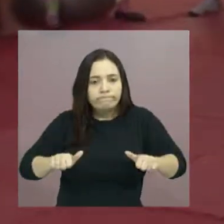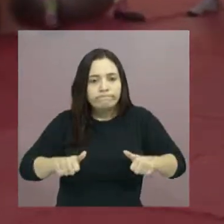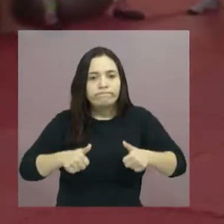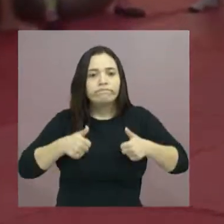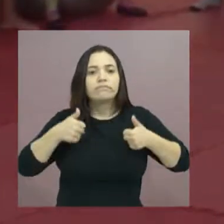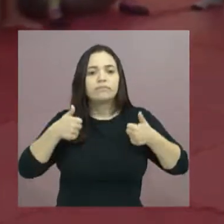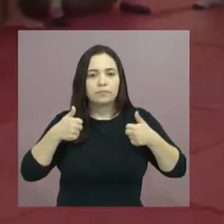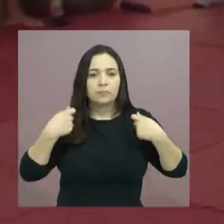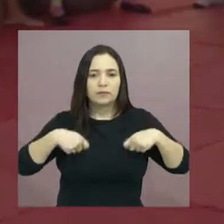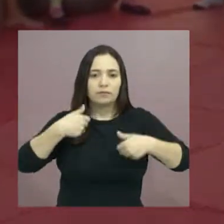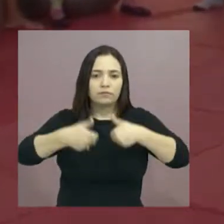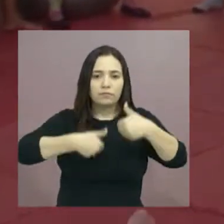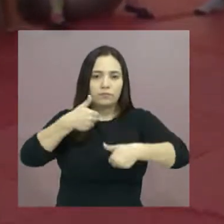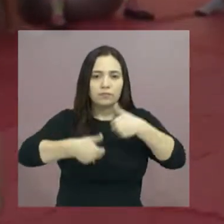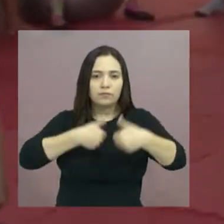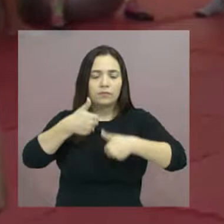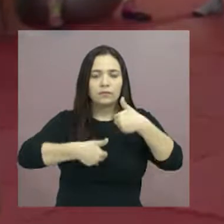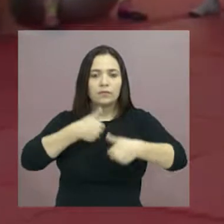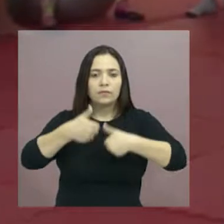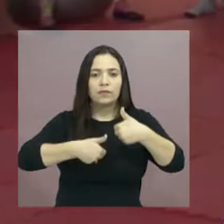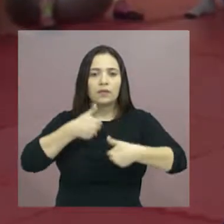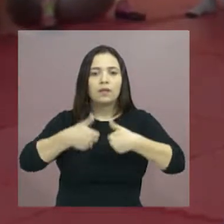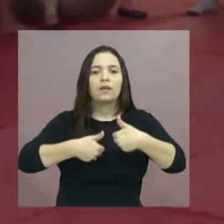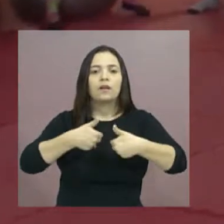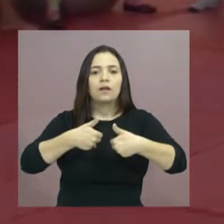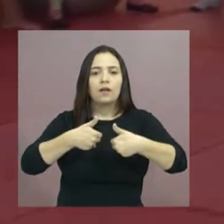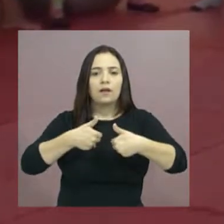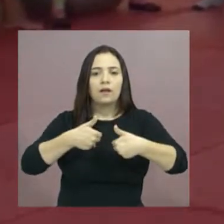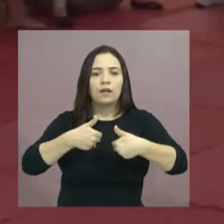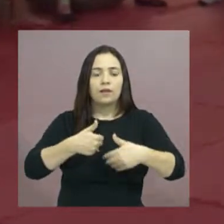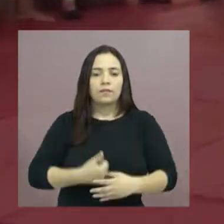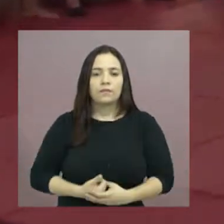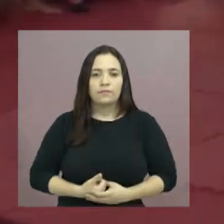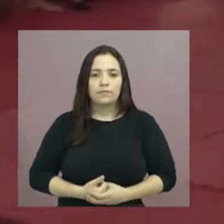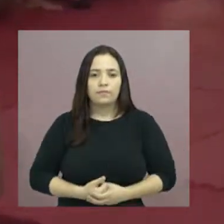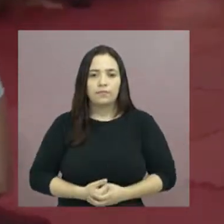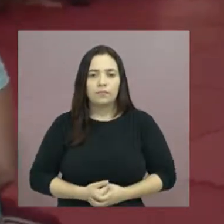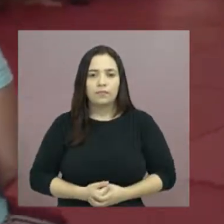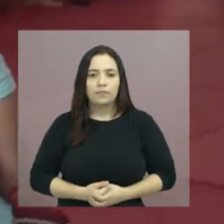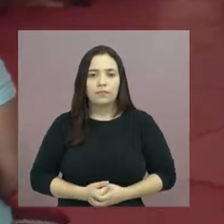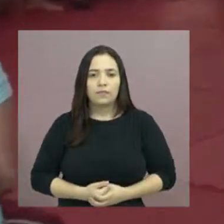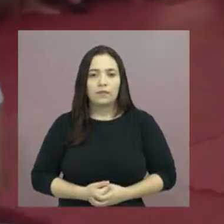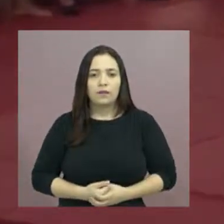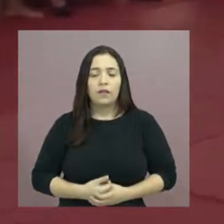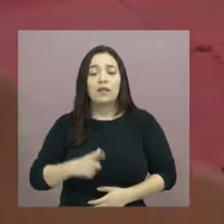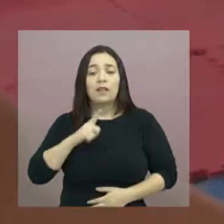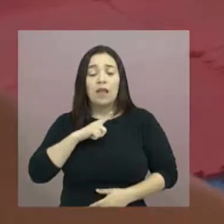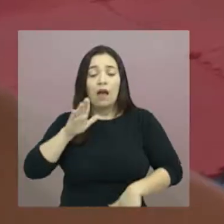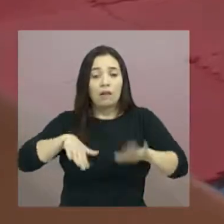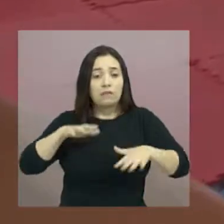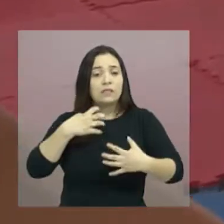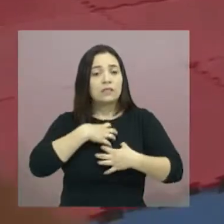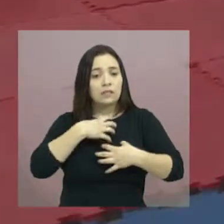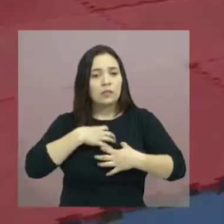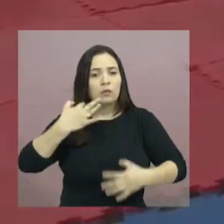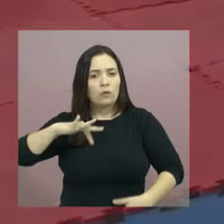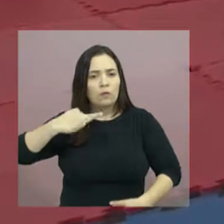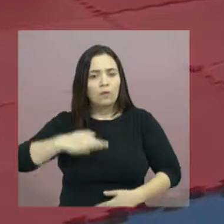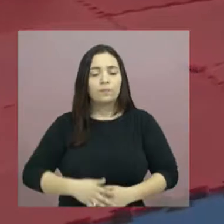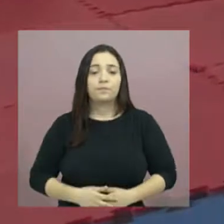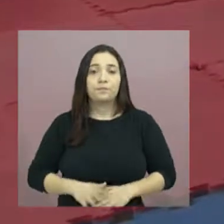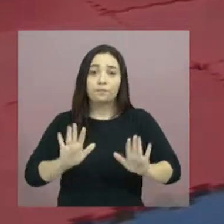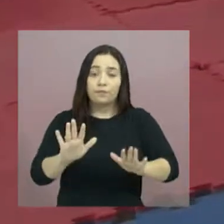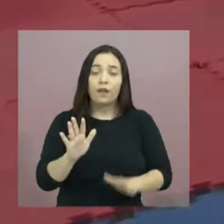parar total. Estou costurando um pouquinho, uma pecinha, passo o dia com uma pecinha. Mas eu senti uma dor tão grande. Após a fase aguda